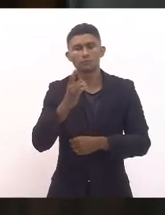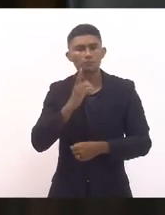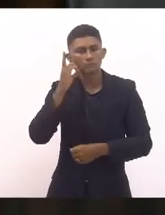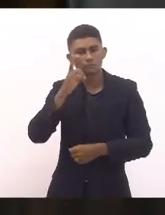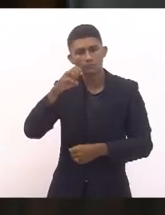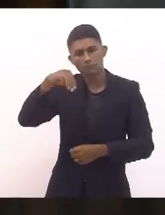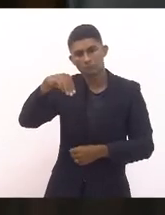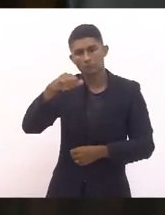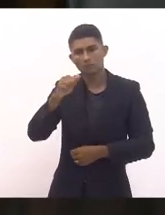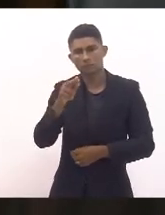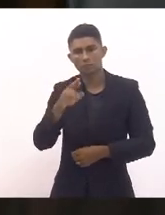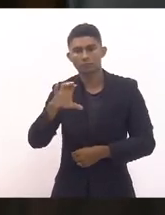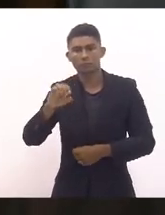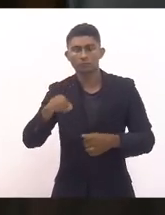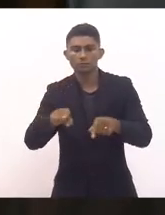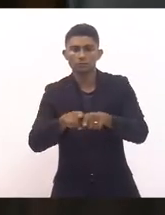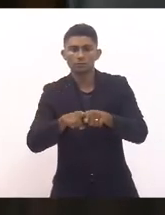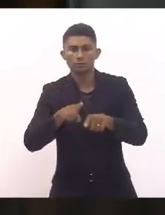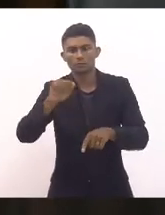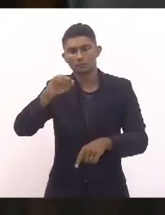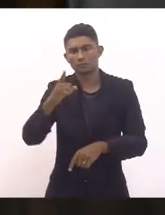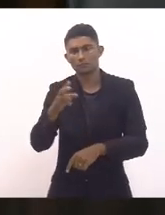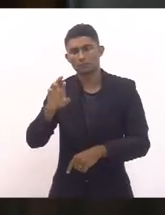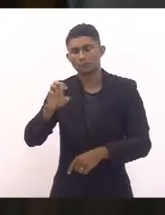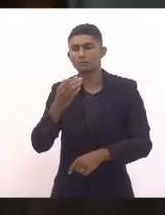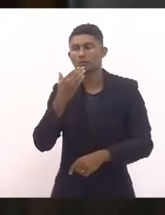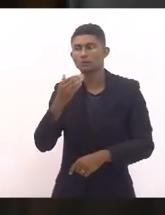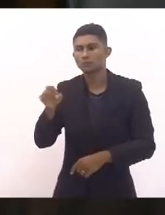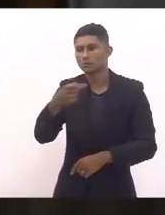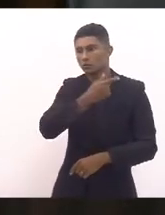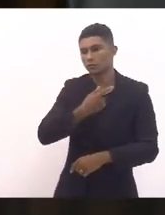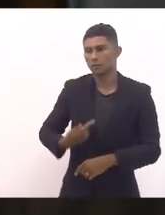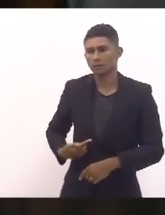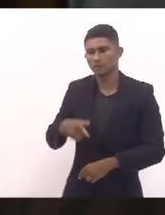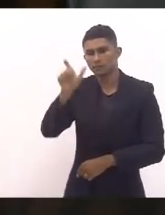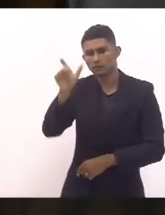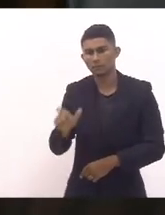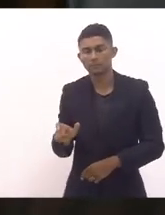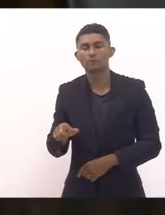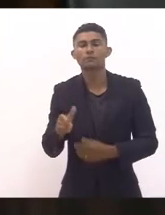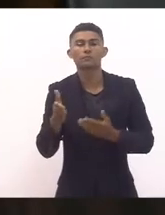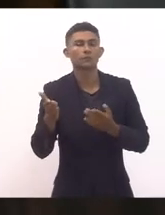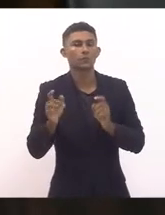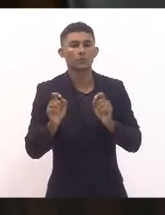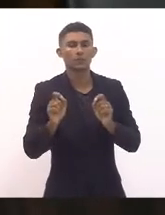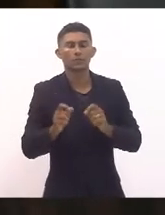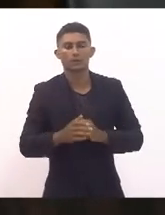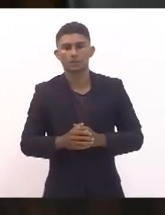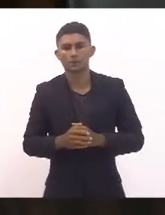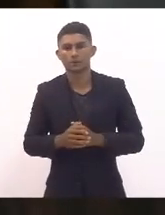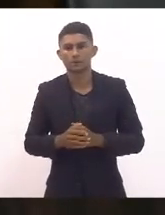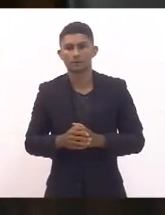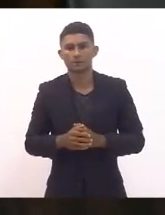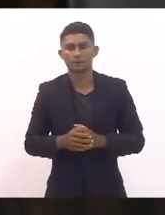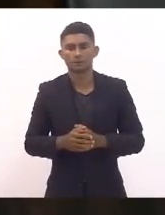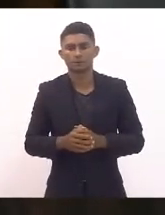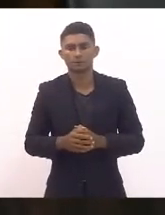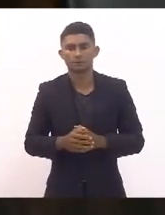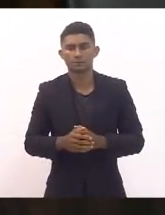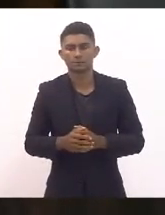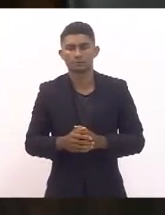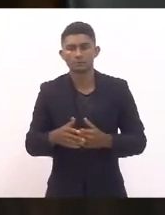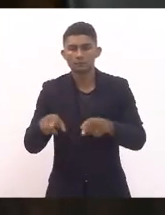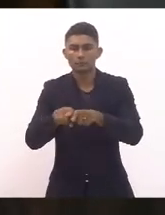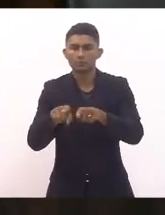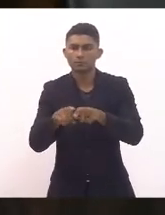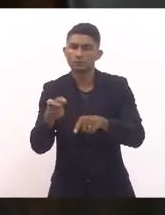Dino e André Siciliano, que solicita ao excelentíssimo senhor governador do Estado do Rio de Janeiro, Cláudio Castro, com vistas ao